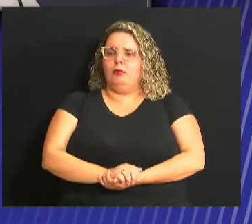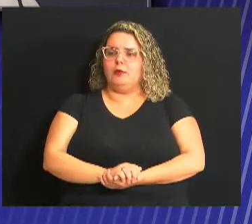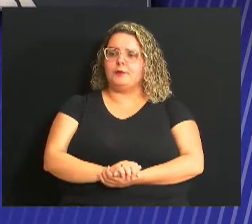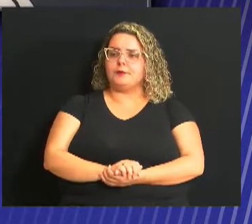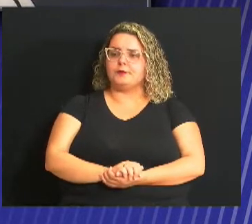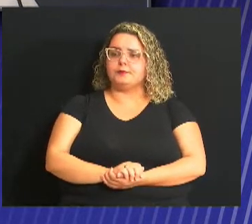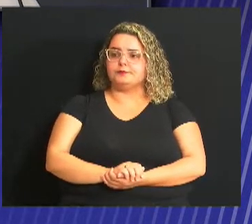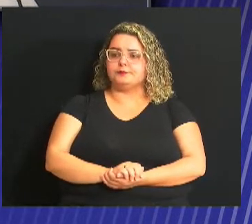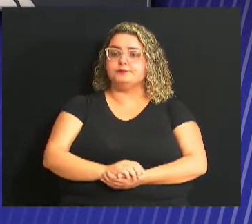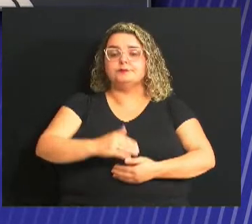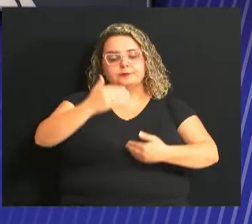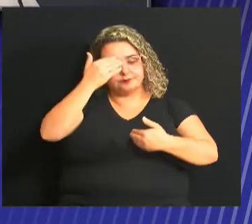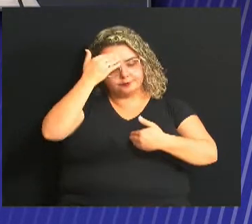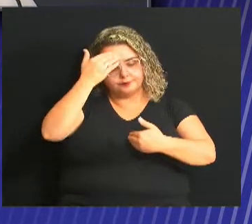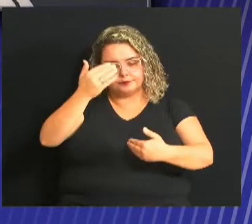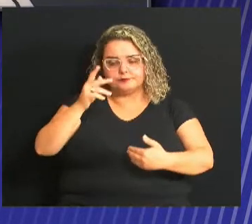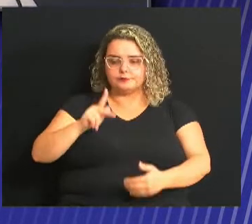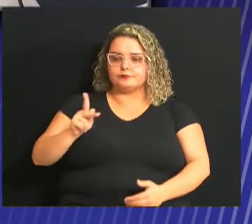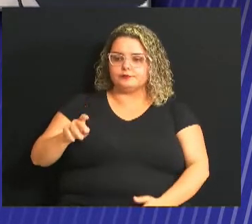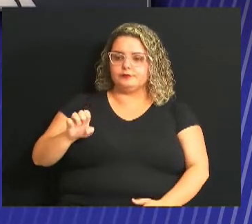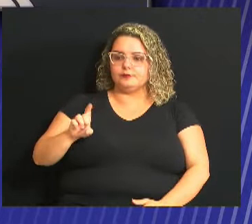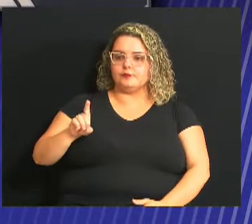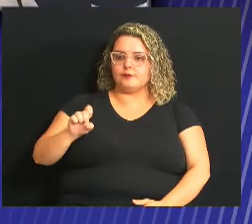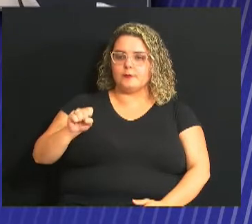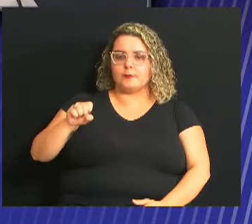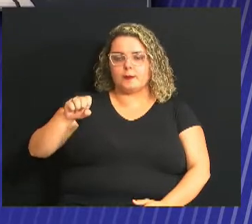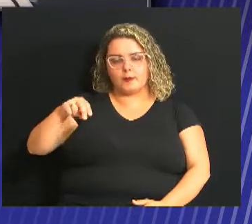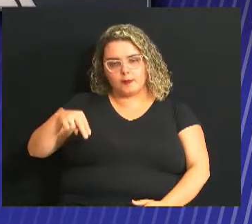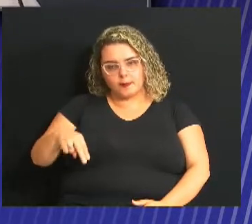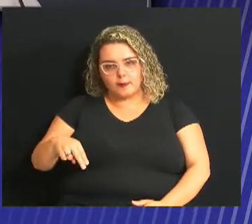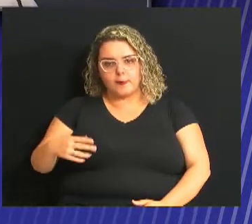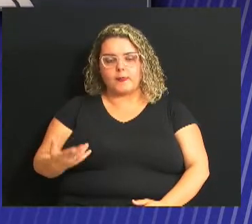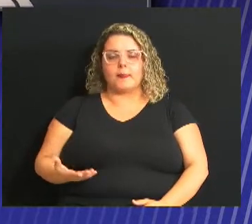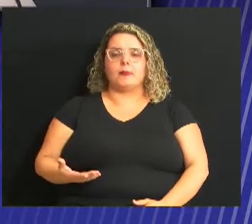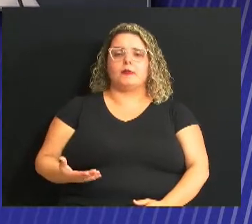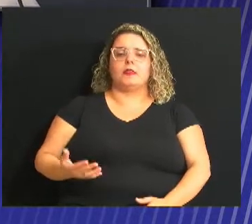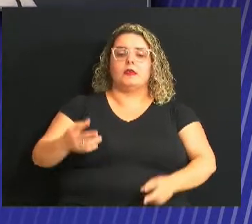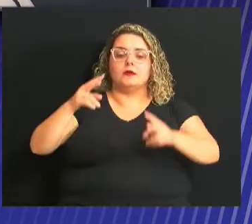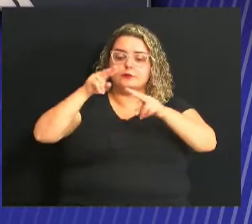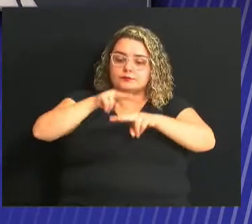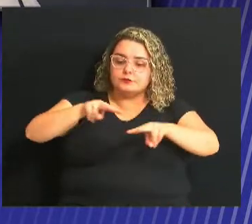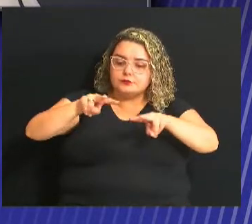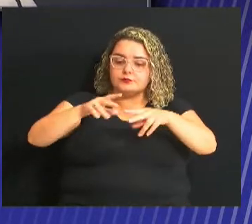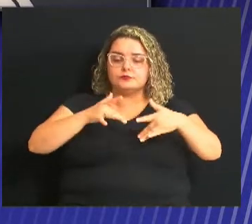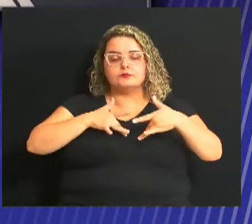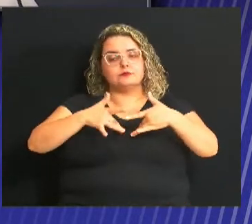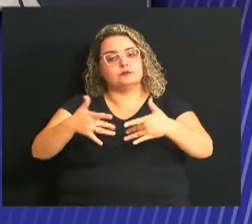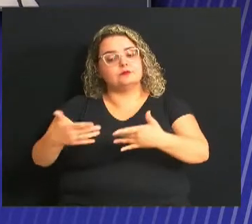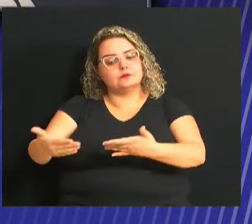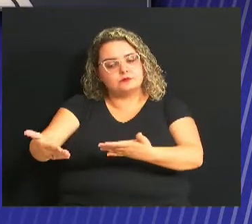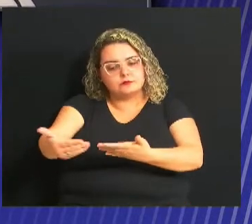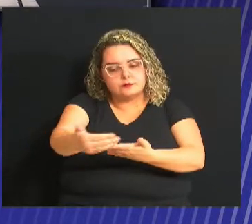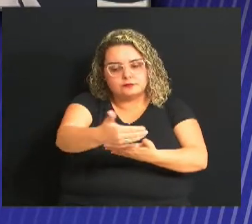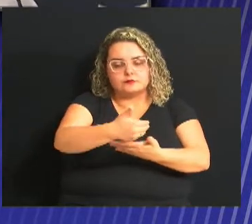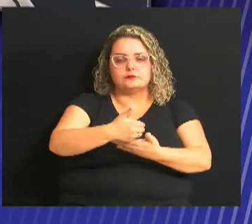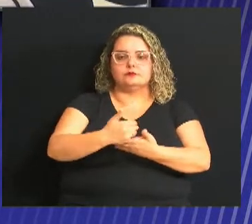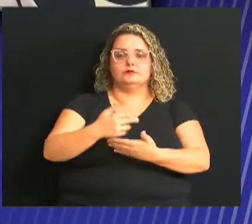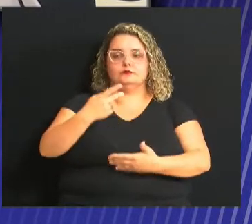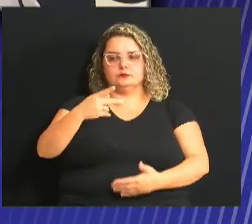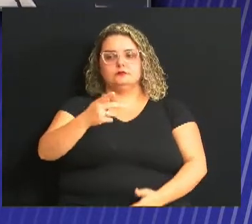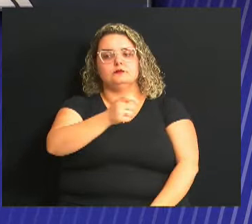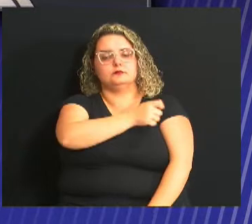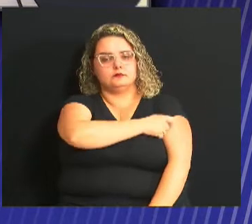minha gratidão ao professor Edson por este olhar solidário, acolhedor, dos seus alunos, mas também